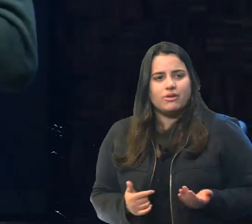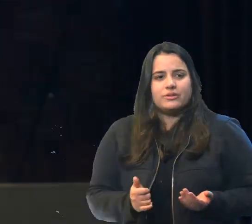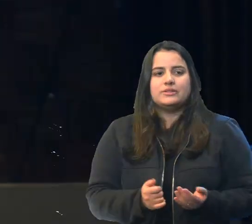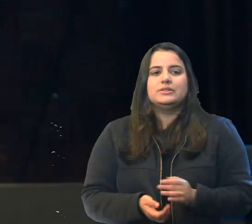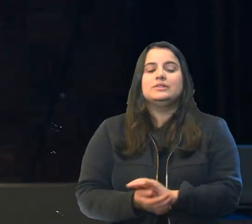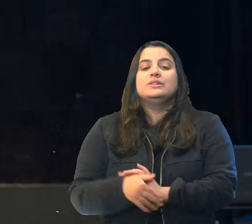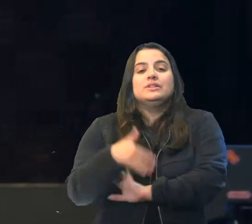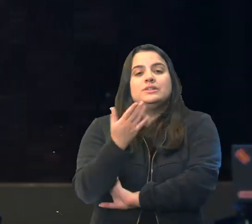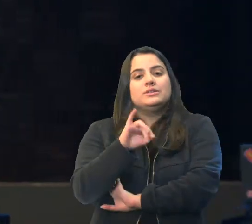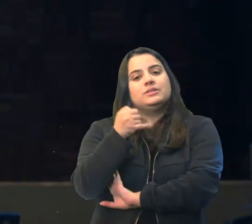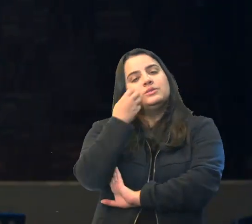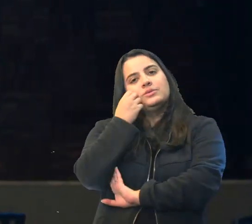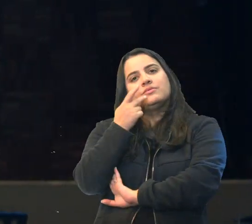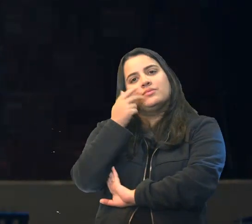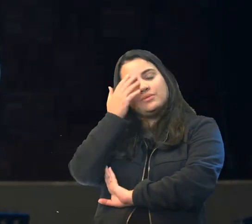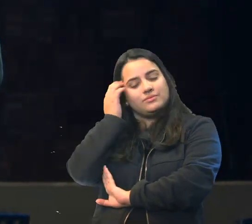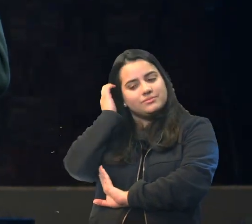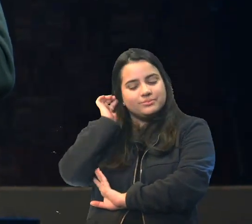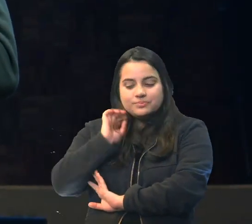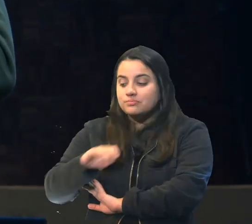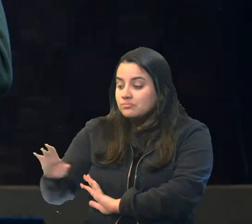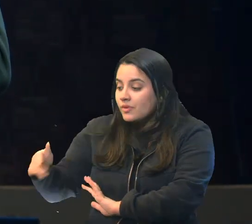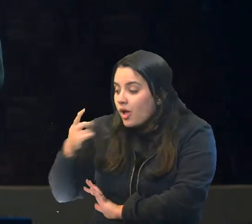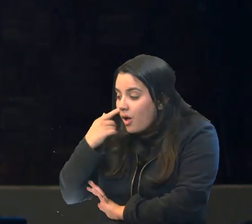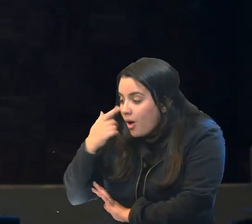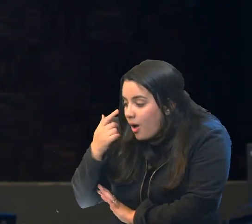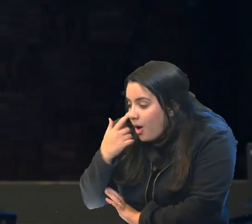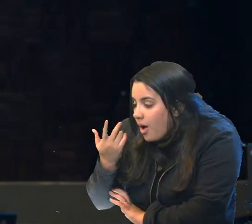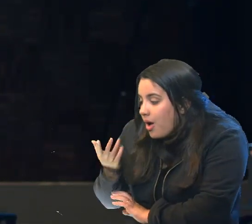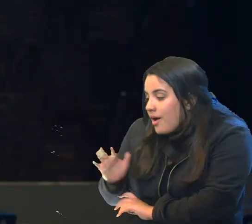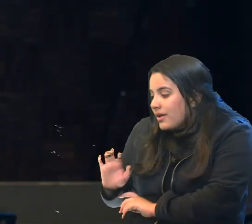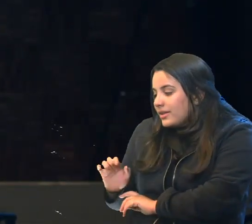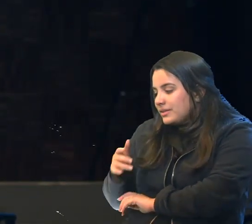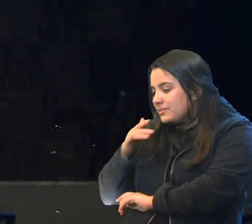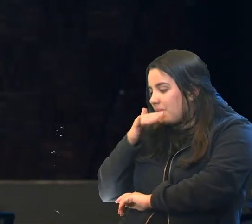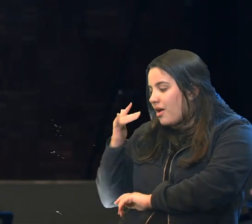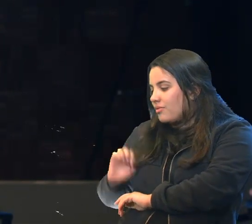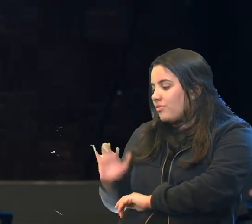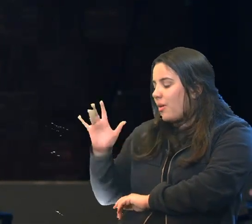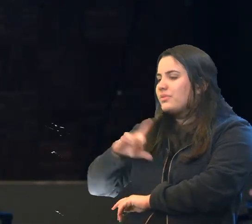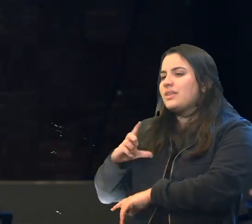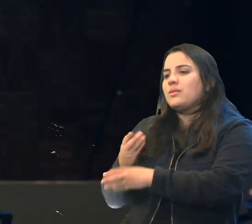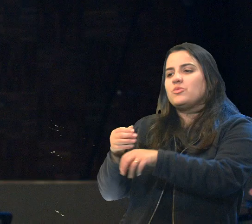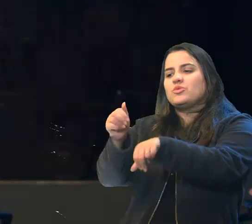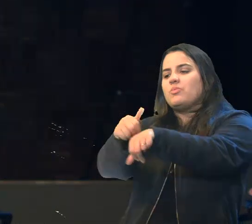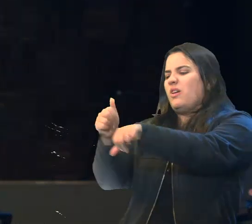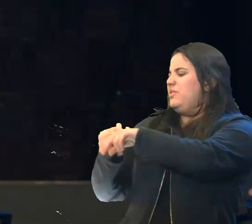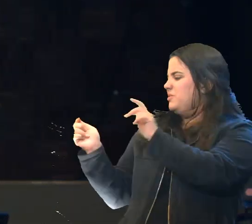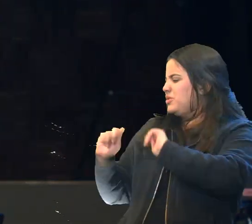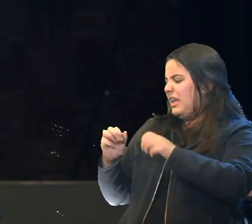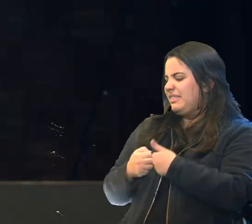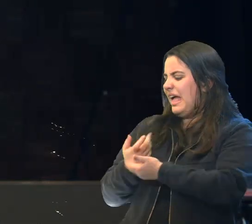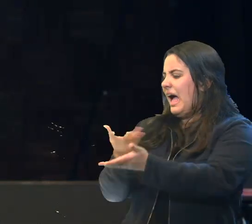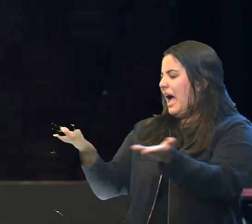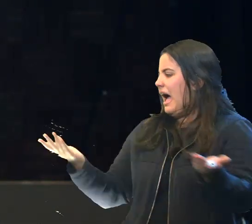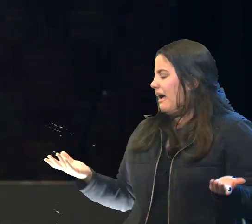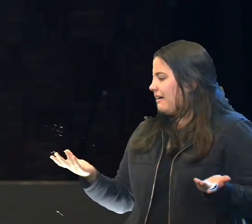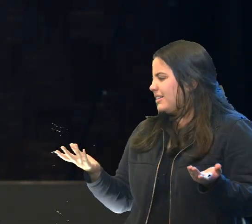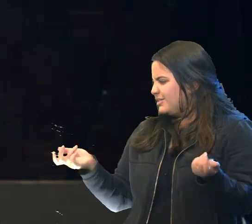aí ele fala: olha, esse perfume, tem tanto pobre por aí, a gente podia dar cesta básica para todo